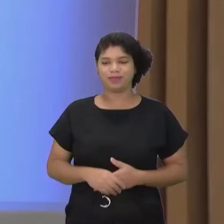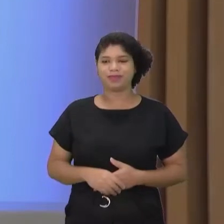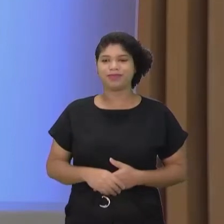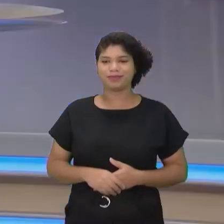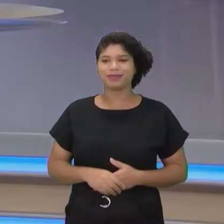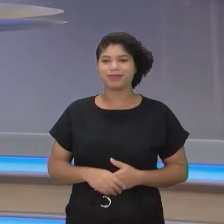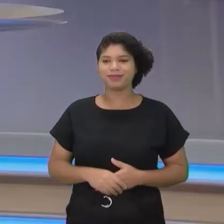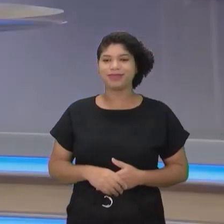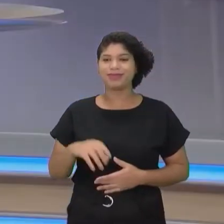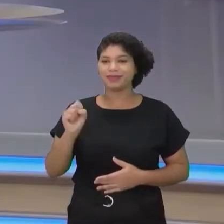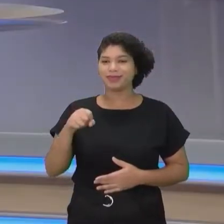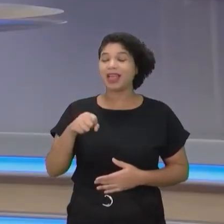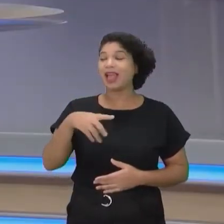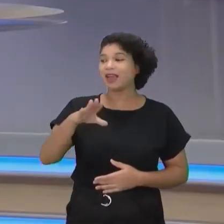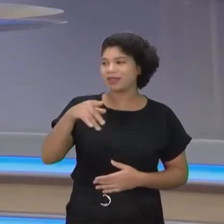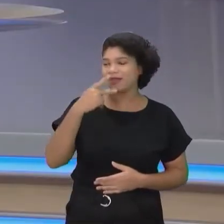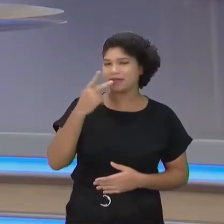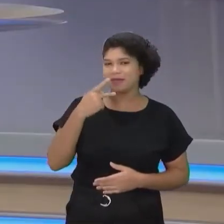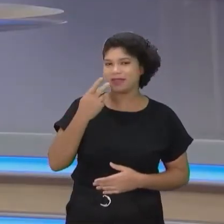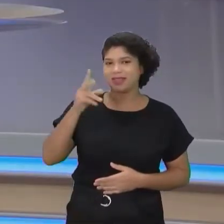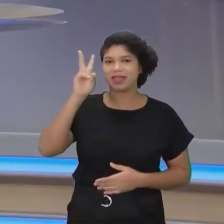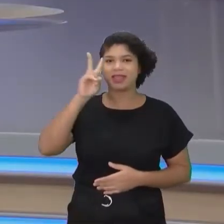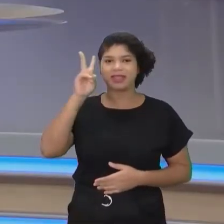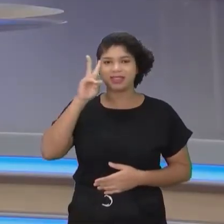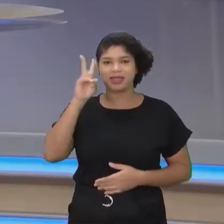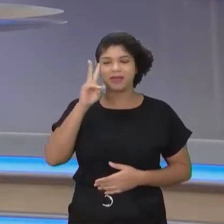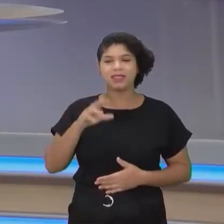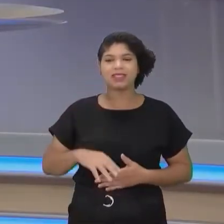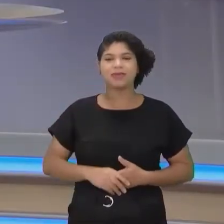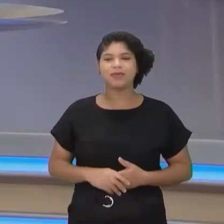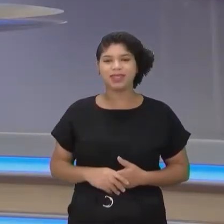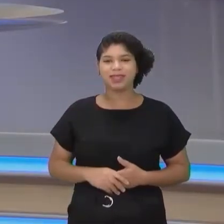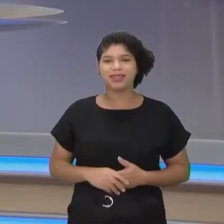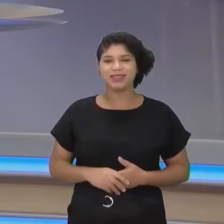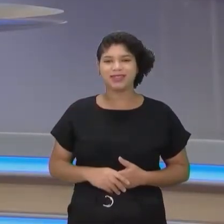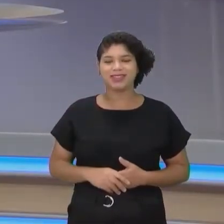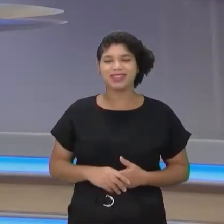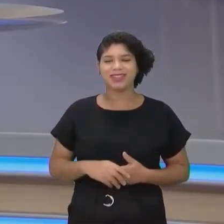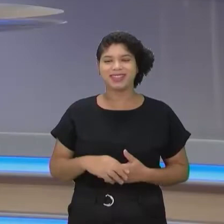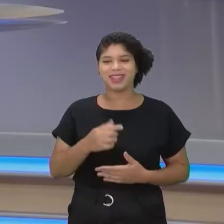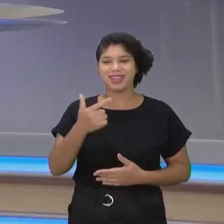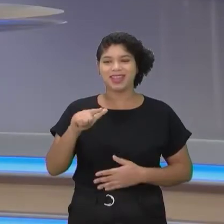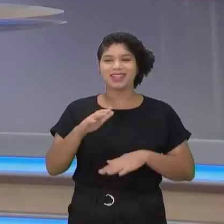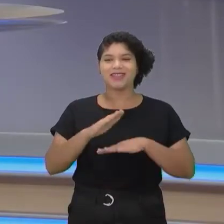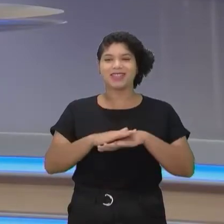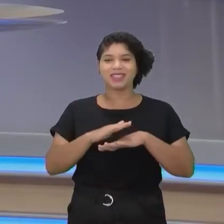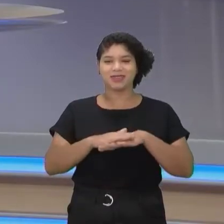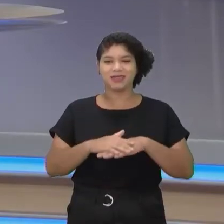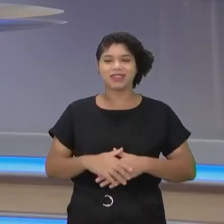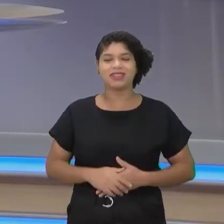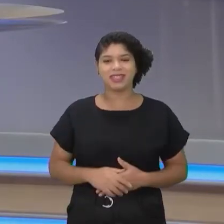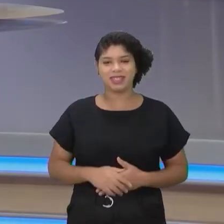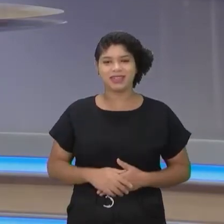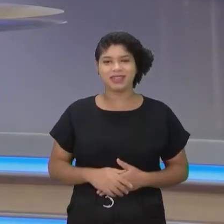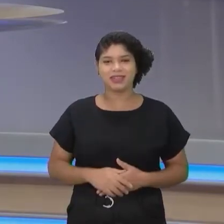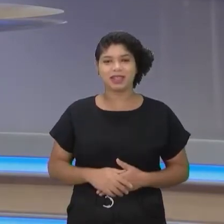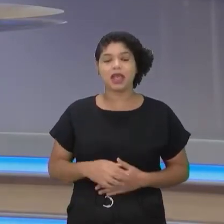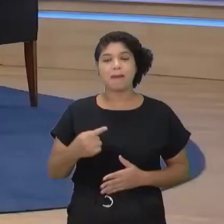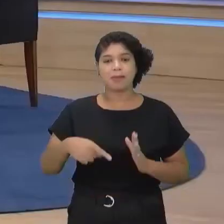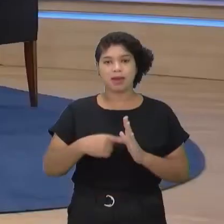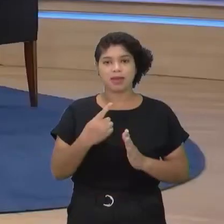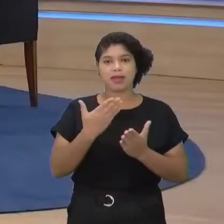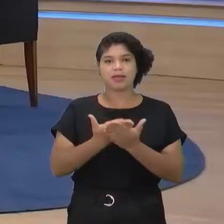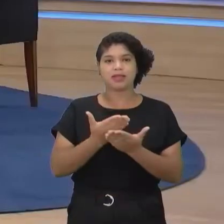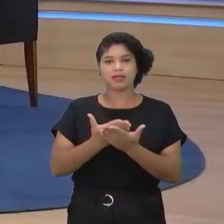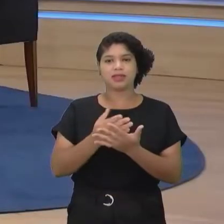Eu até me lembrou agora, um negócio nada a ver, mas assim, a primeira lei da termodinâmica, por isso que eu falei que era nada a